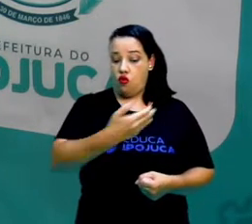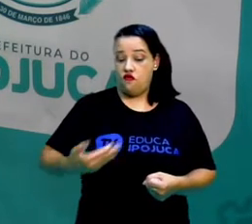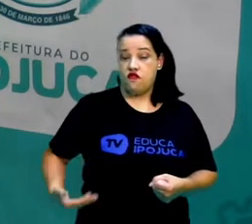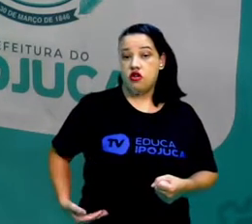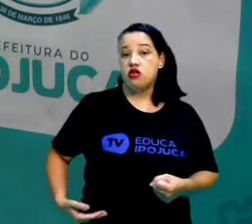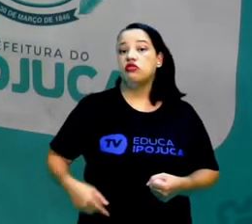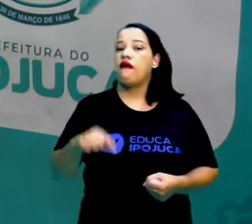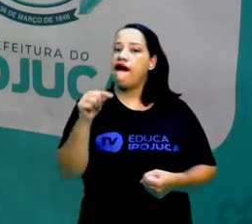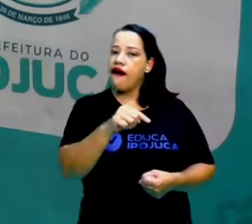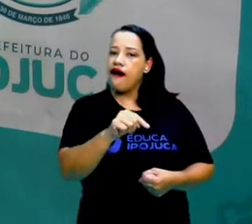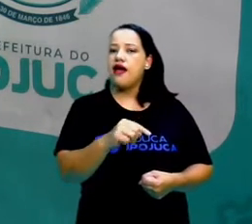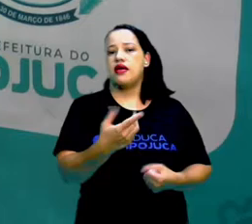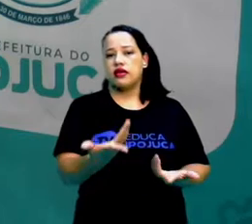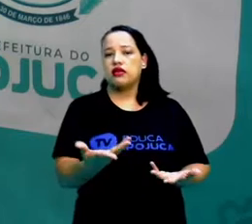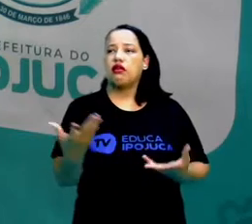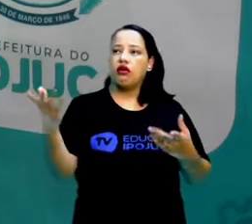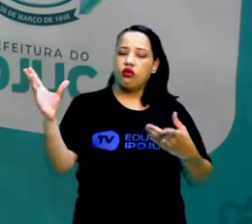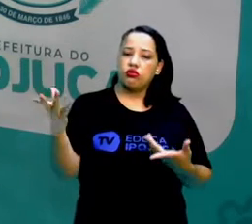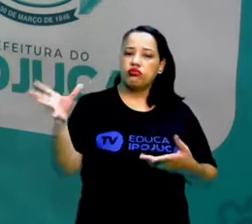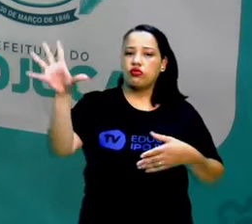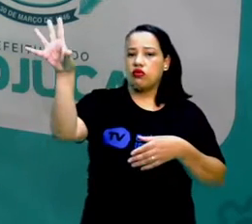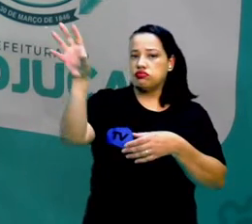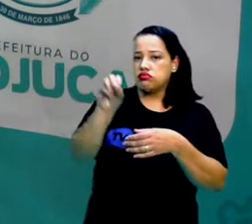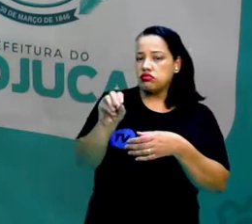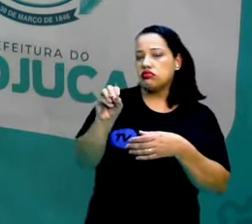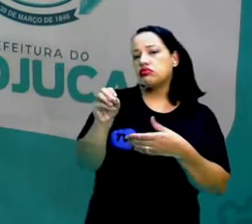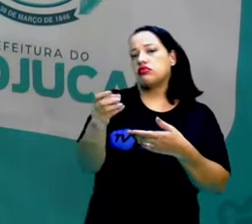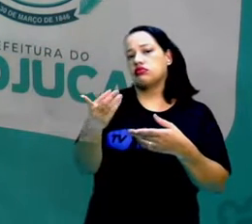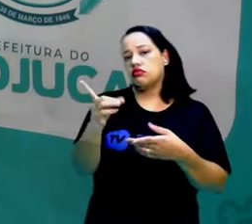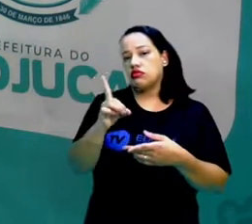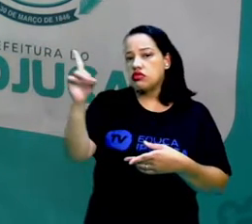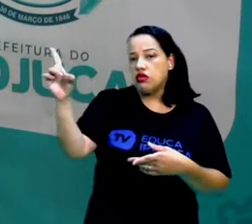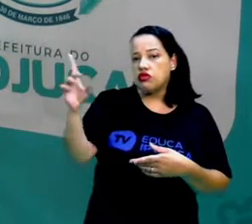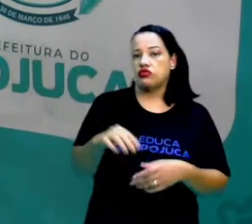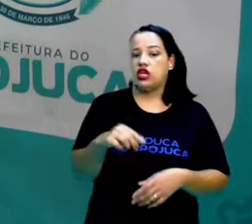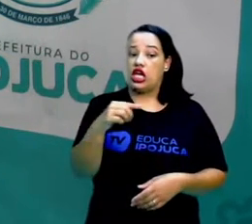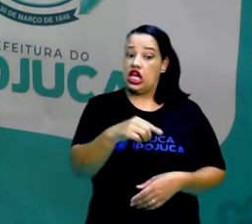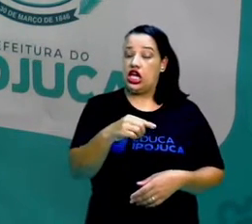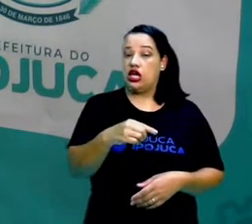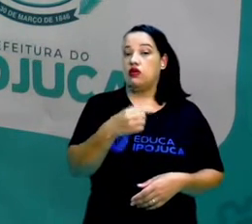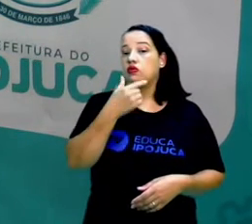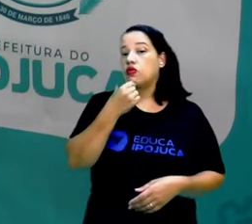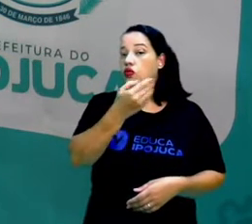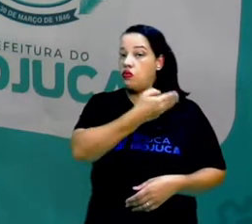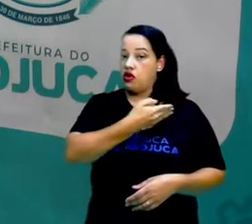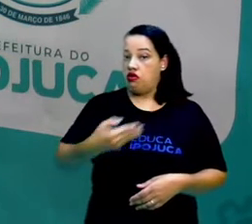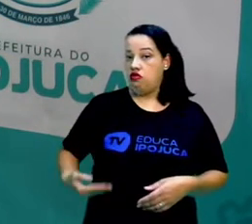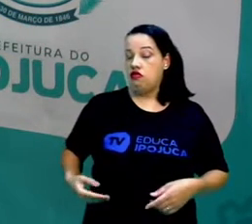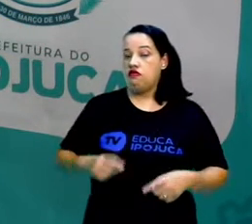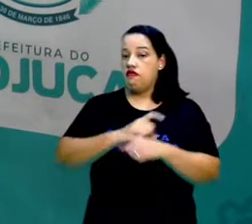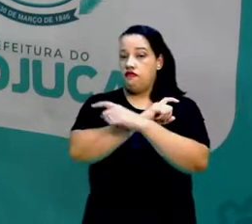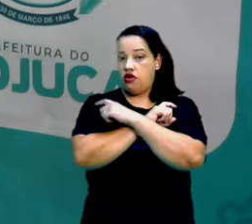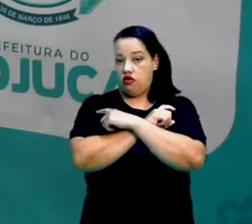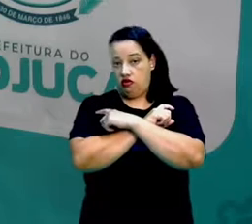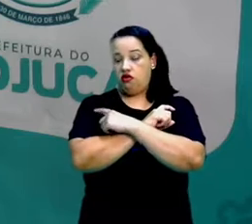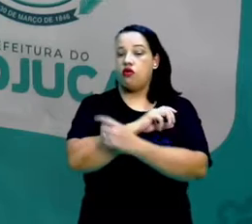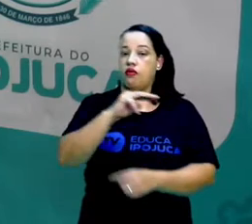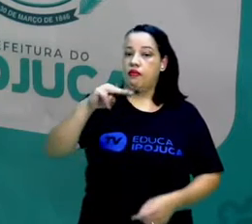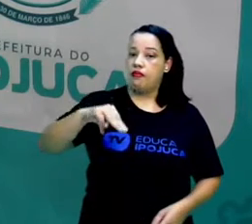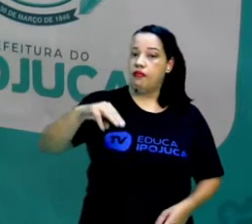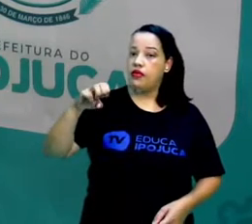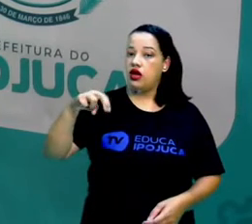Egito nós temos aqui com o faraó é ele era o governantes benest o primeiro Faraó e